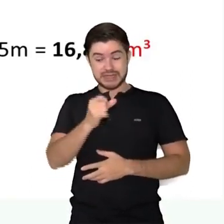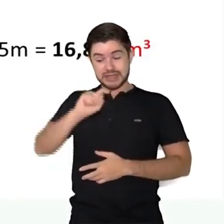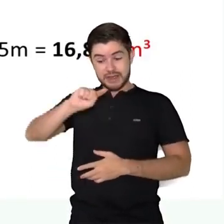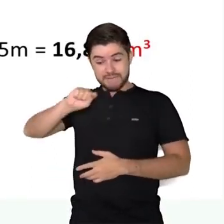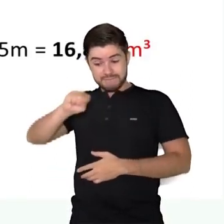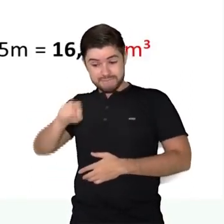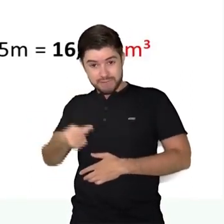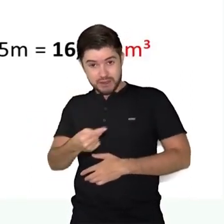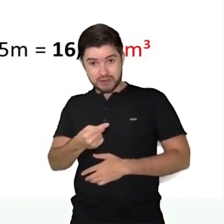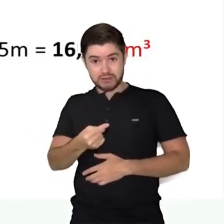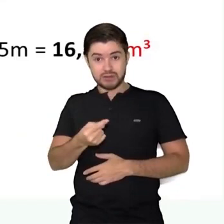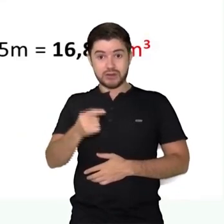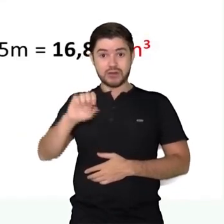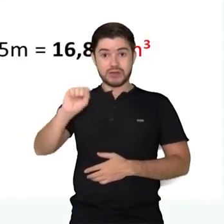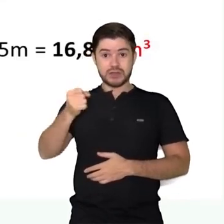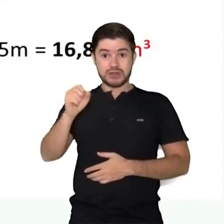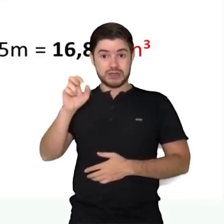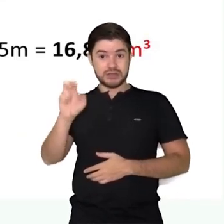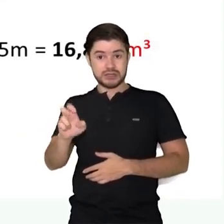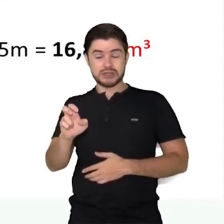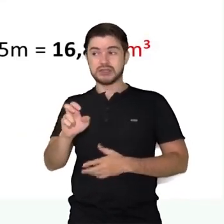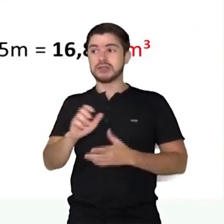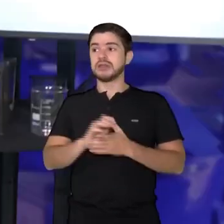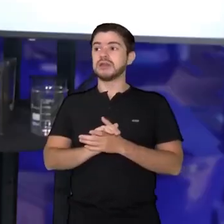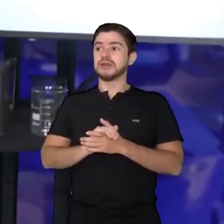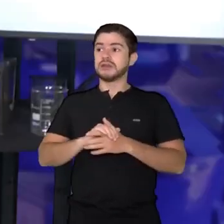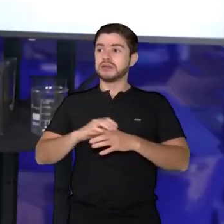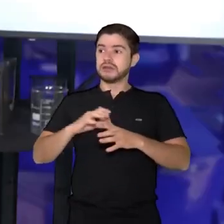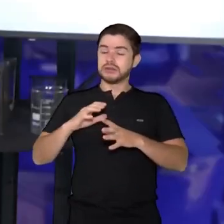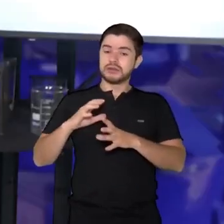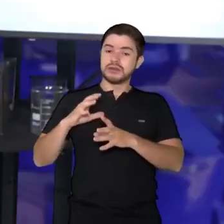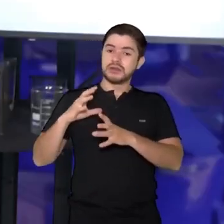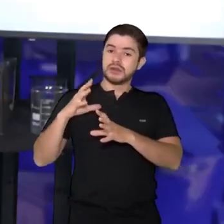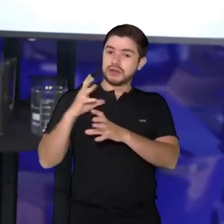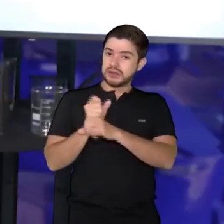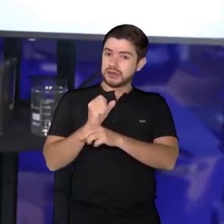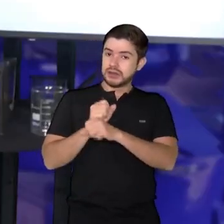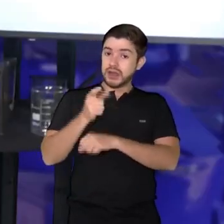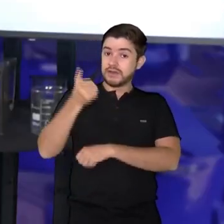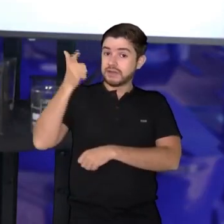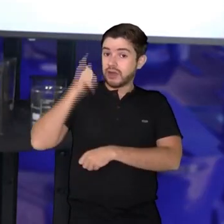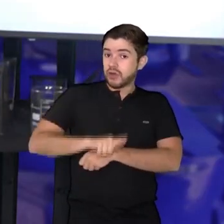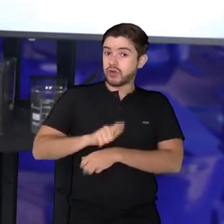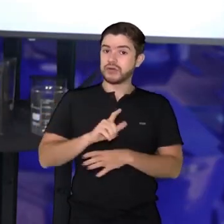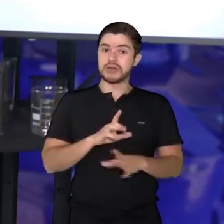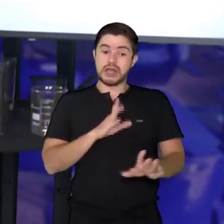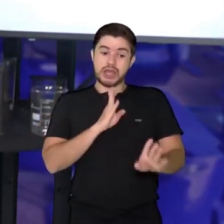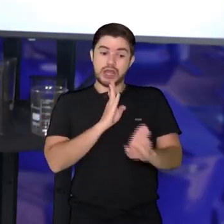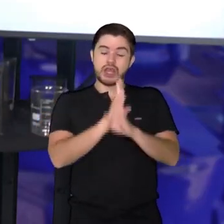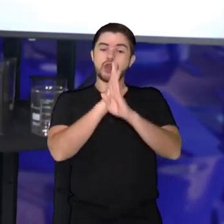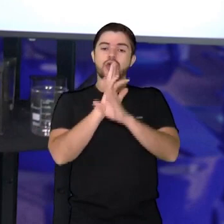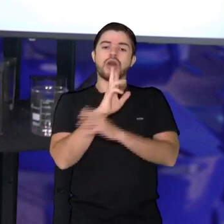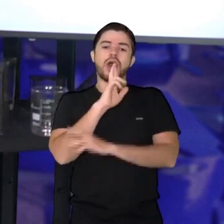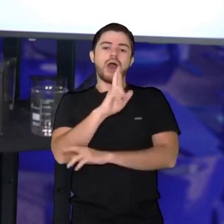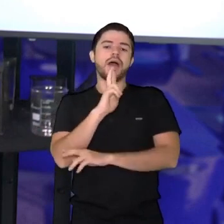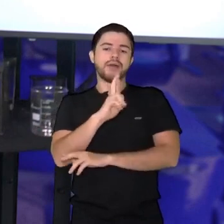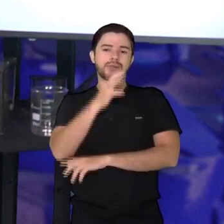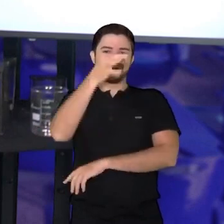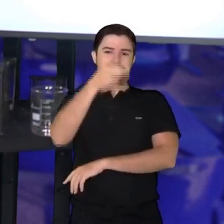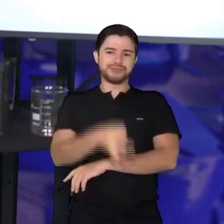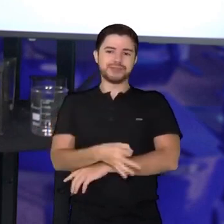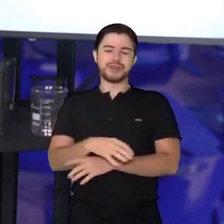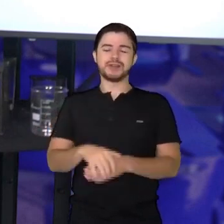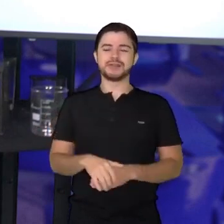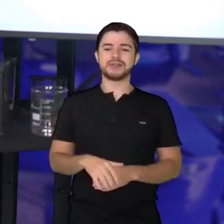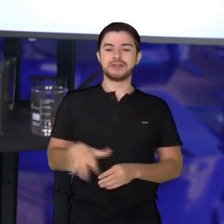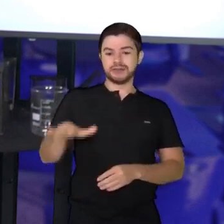16,875 metros cúbicos. Aí você acha o determinado volume dessa carroceria, tá? Às